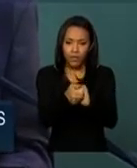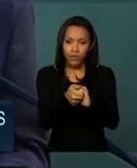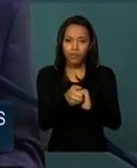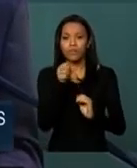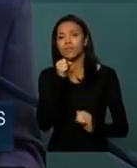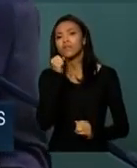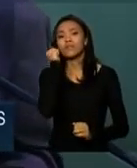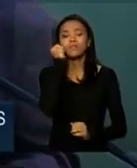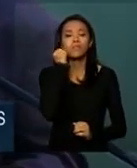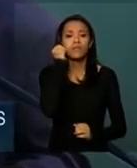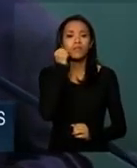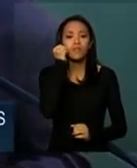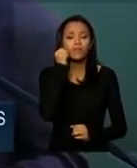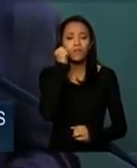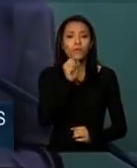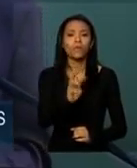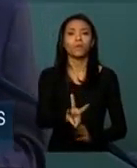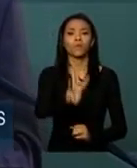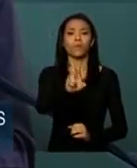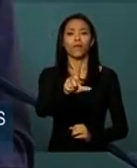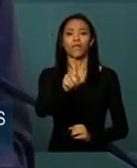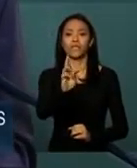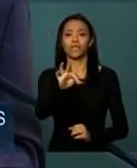senador Wellington Dias.